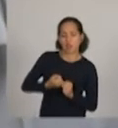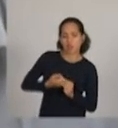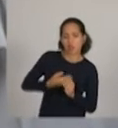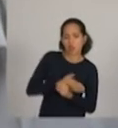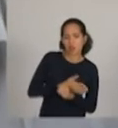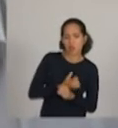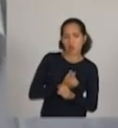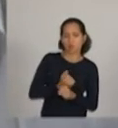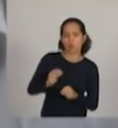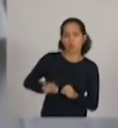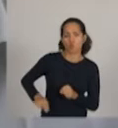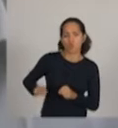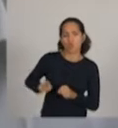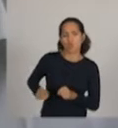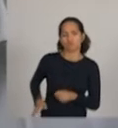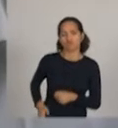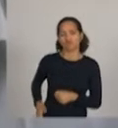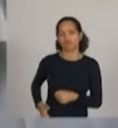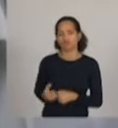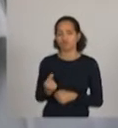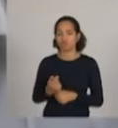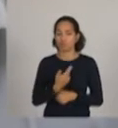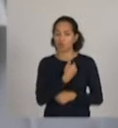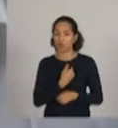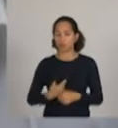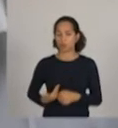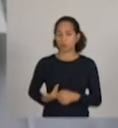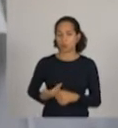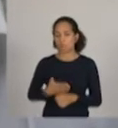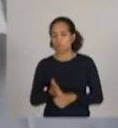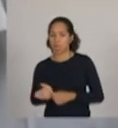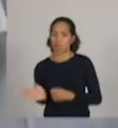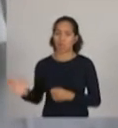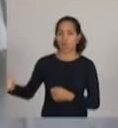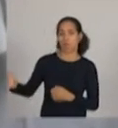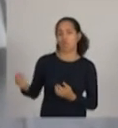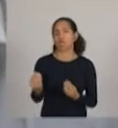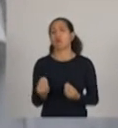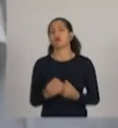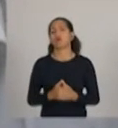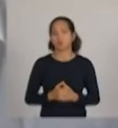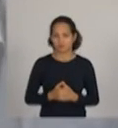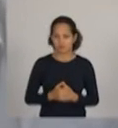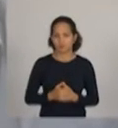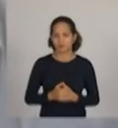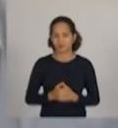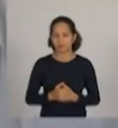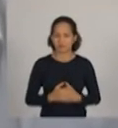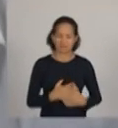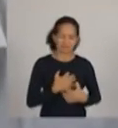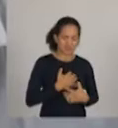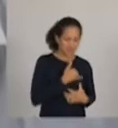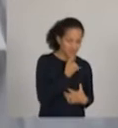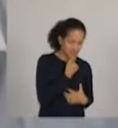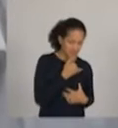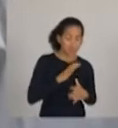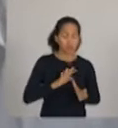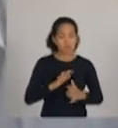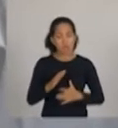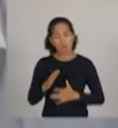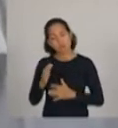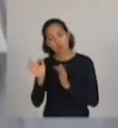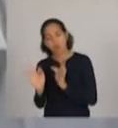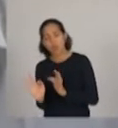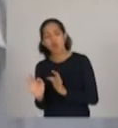o dinheiro público. Nos traz revolta por uma parte, mas nos traz alegria por outra parte. Muita honra